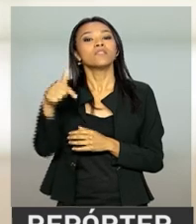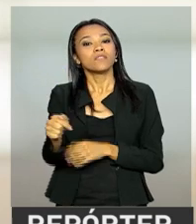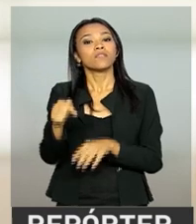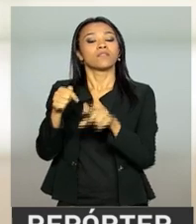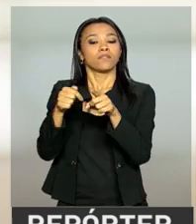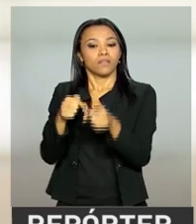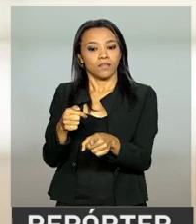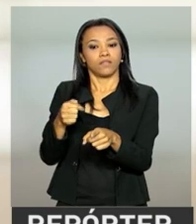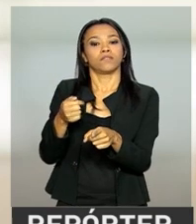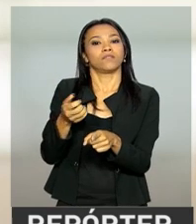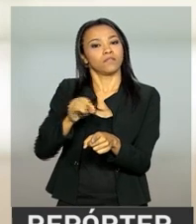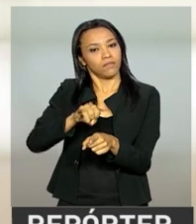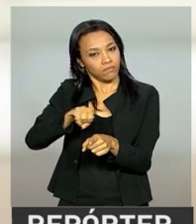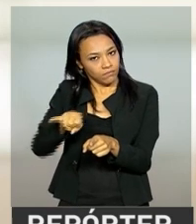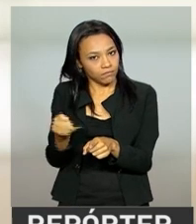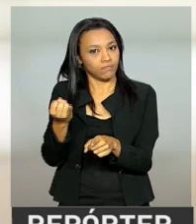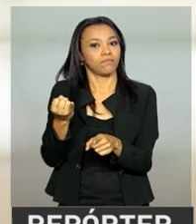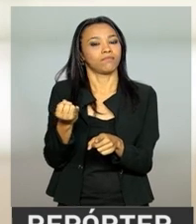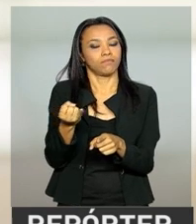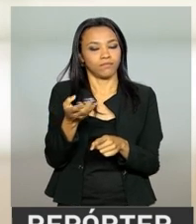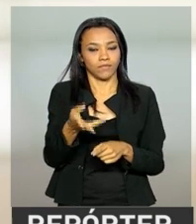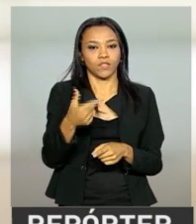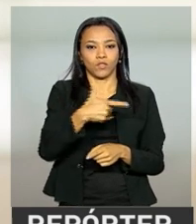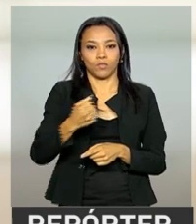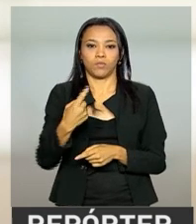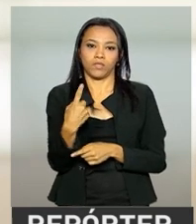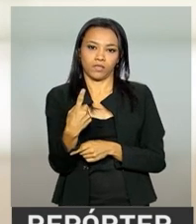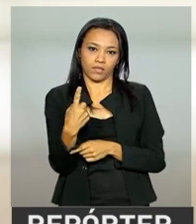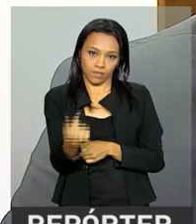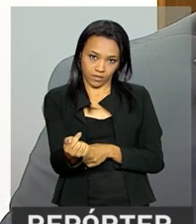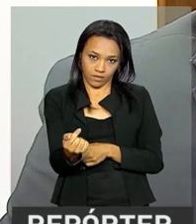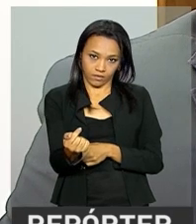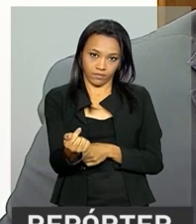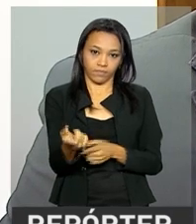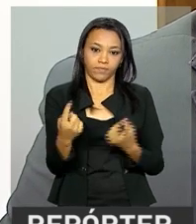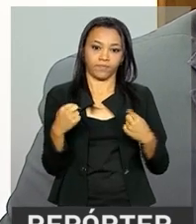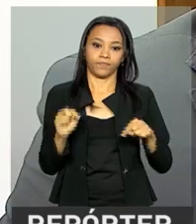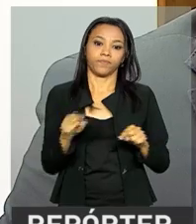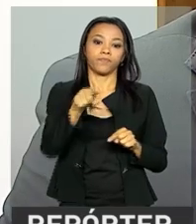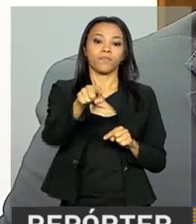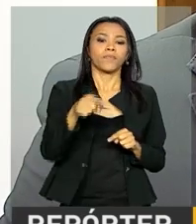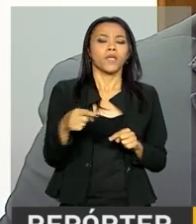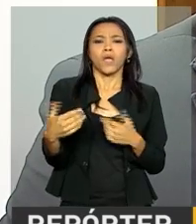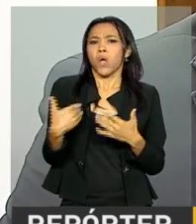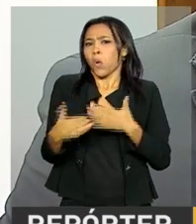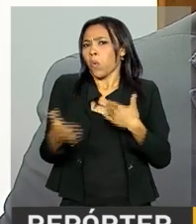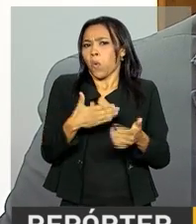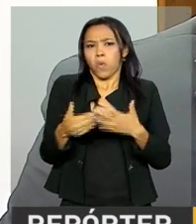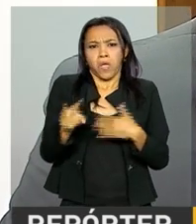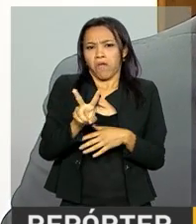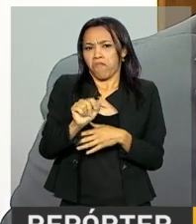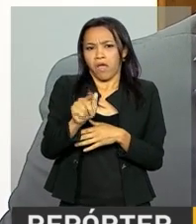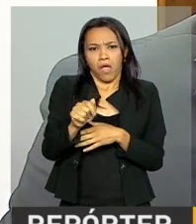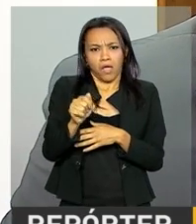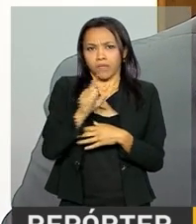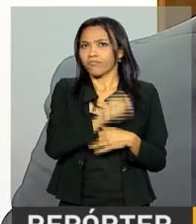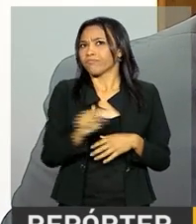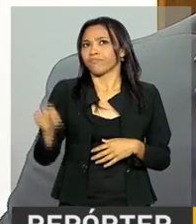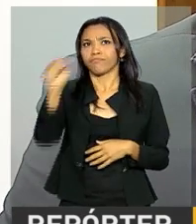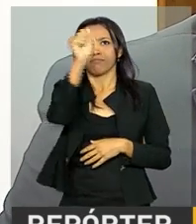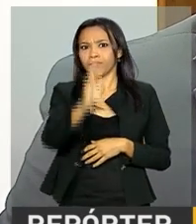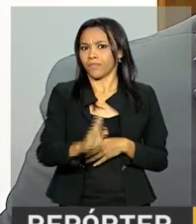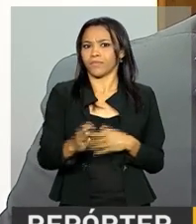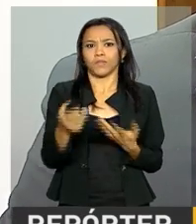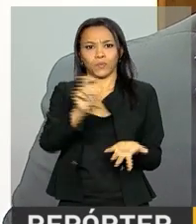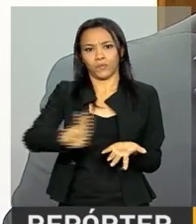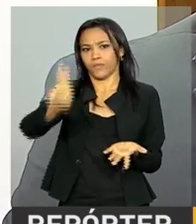9 minutos do dia 27 de janeiro de 2017 ele concorre a qualquer vaga dentro do país